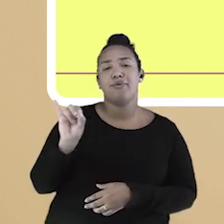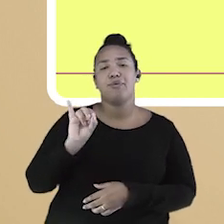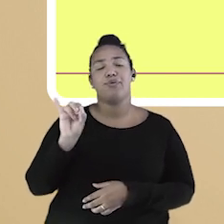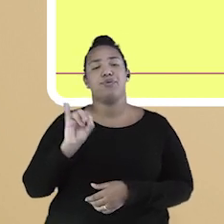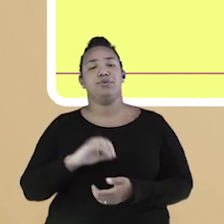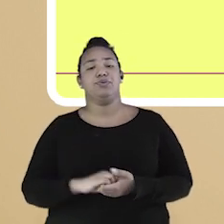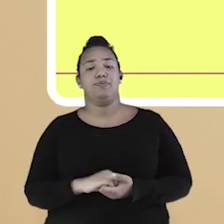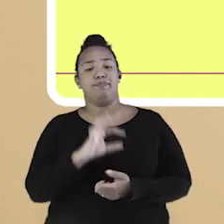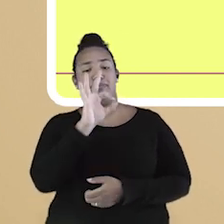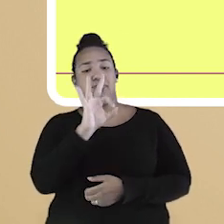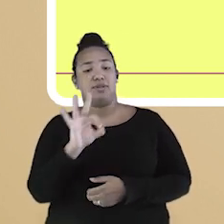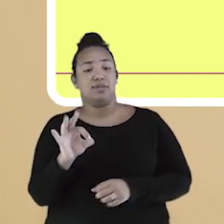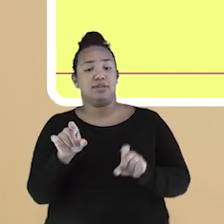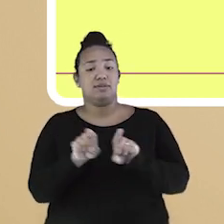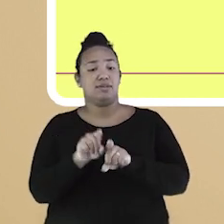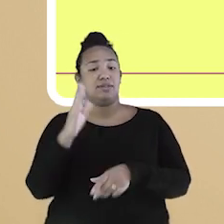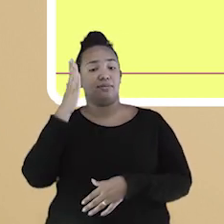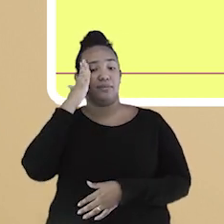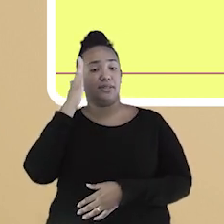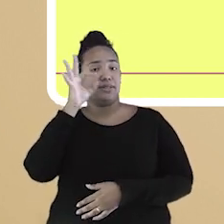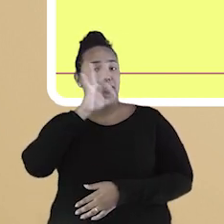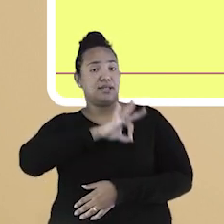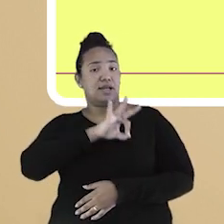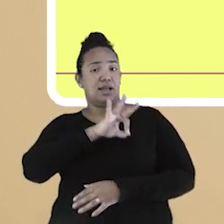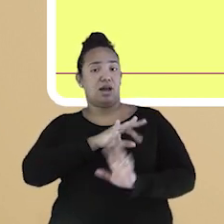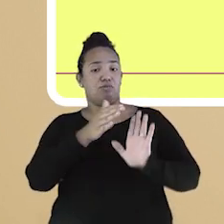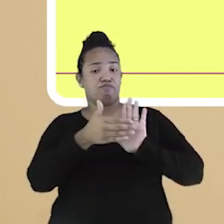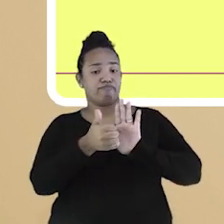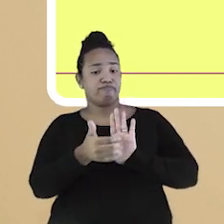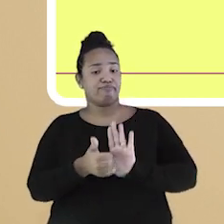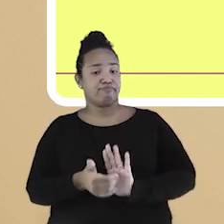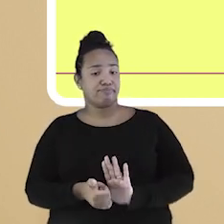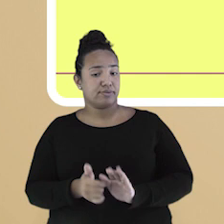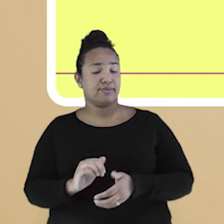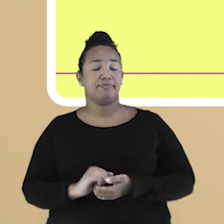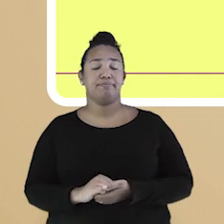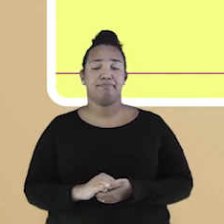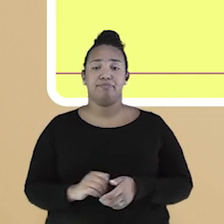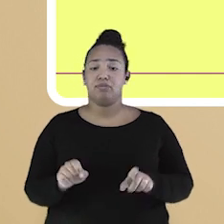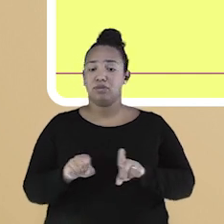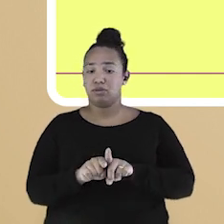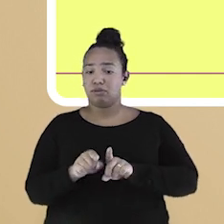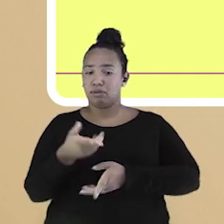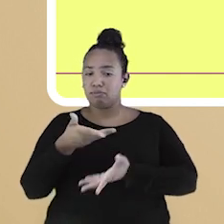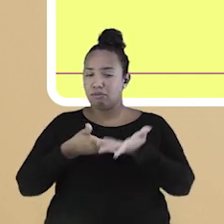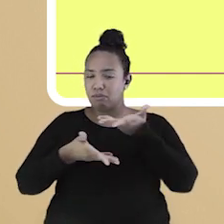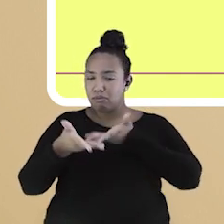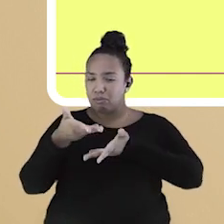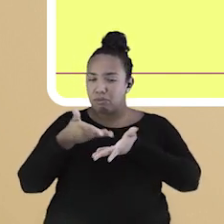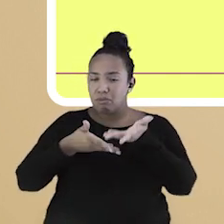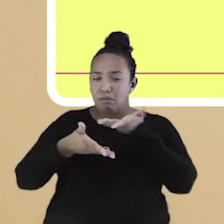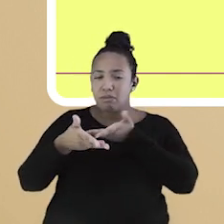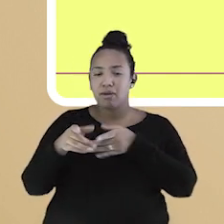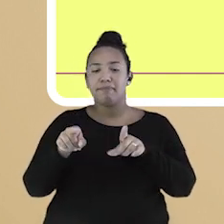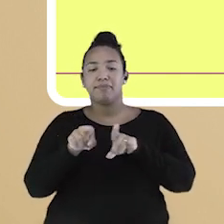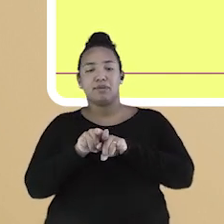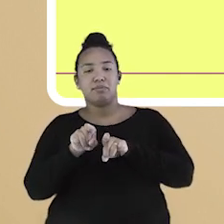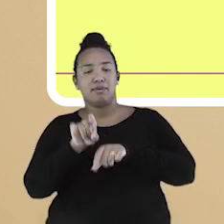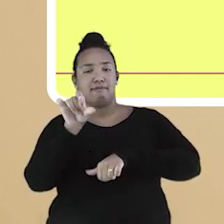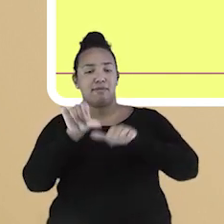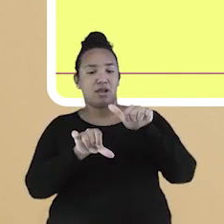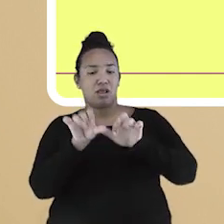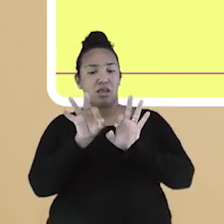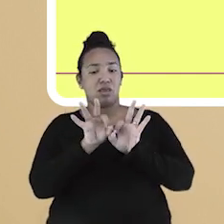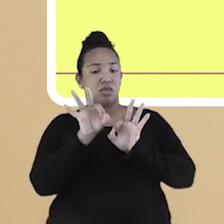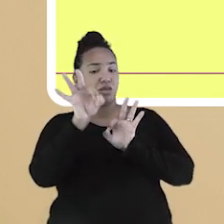salário e dos descontos na folha de pagamento, fazer negociações, avaliar durações, distâncias, preços